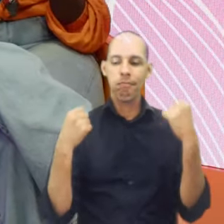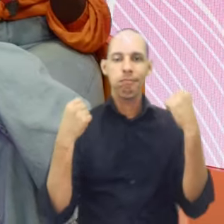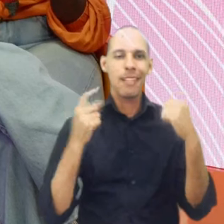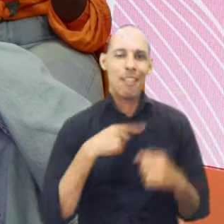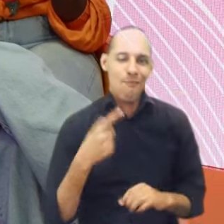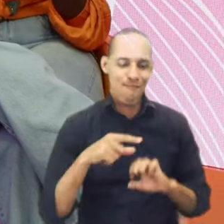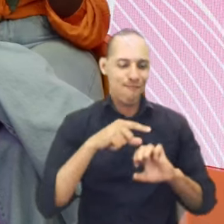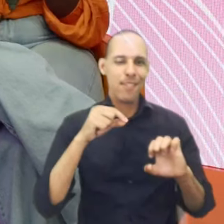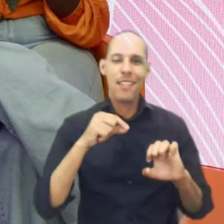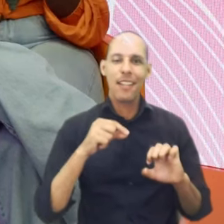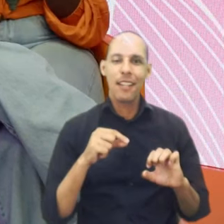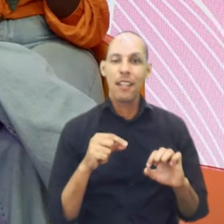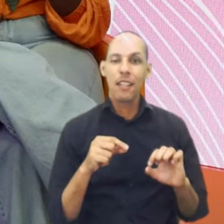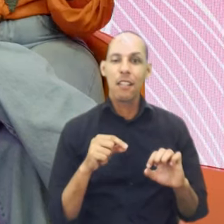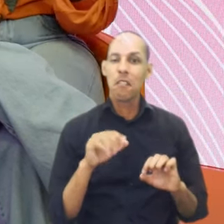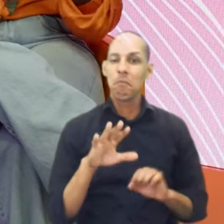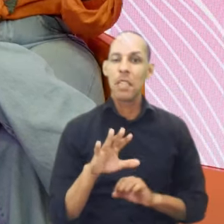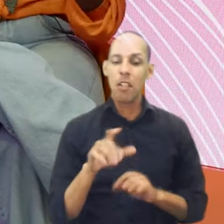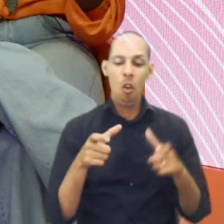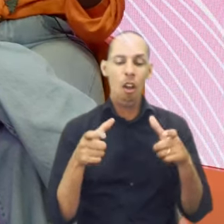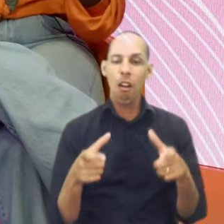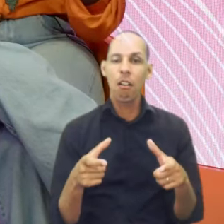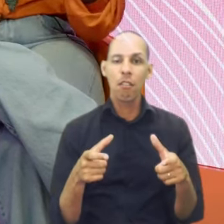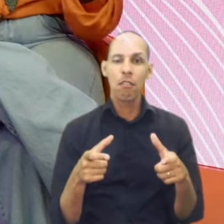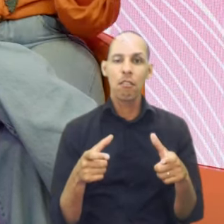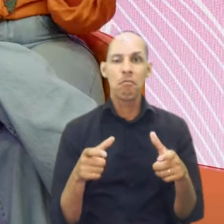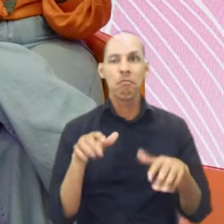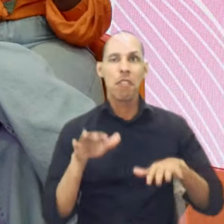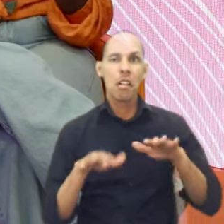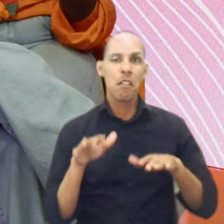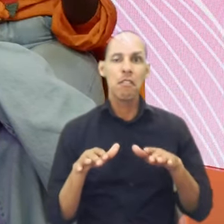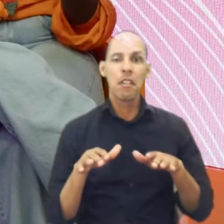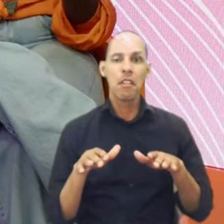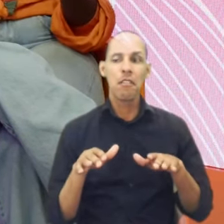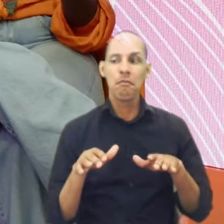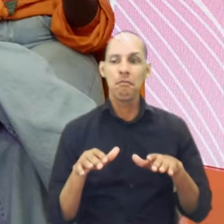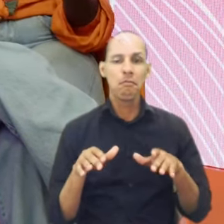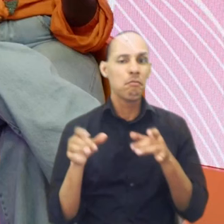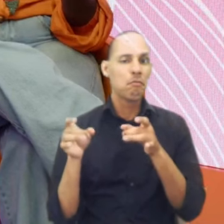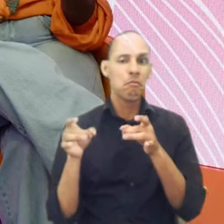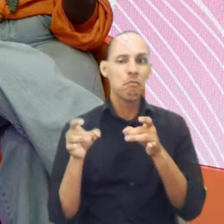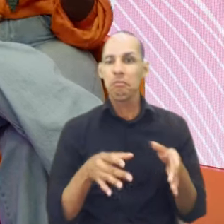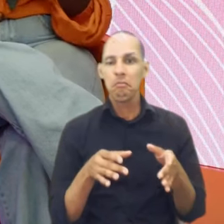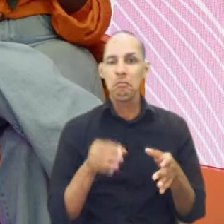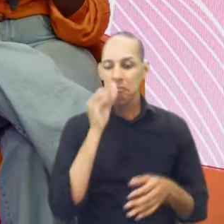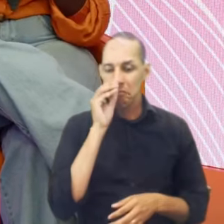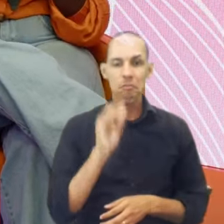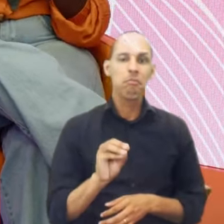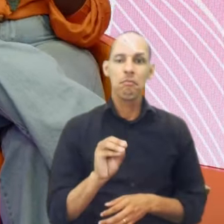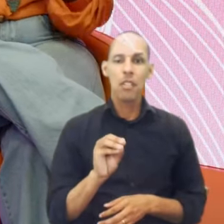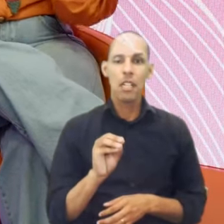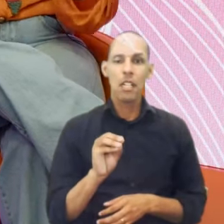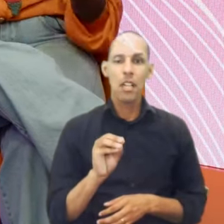está empreendendo e a gente se coloca num lugar de, talvez, rejeição. Né? Enquanto a gente